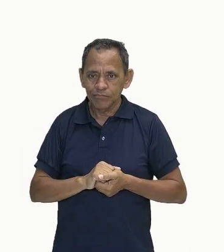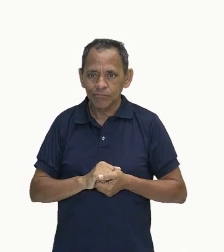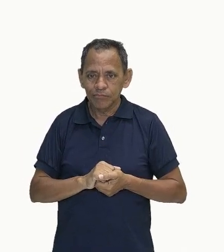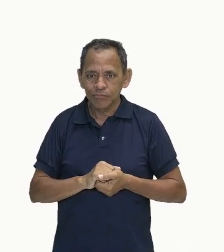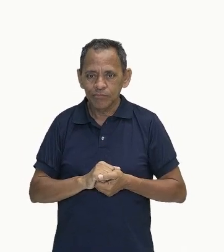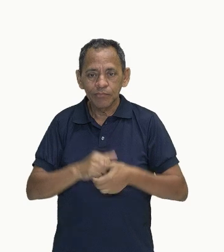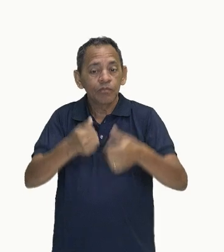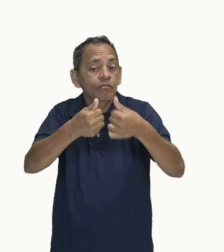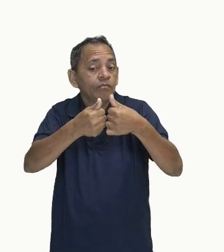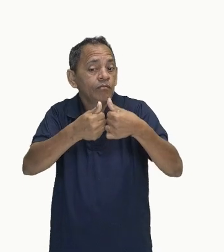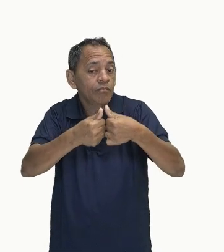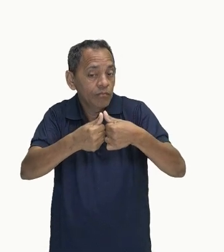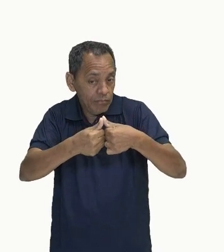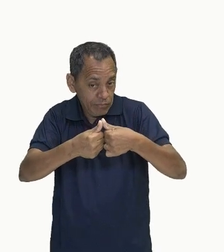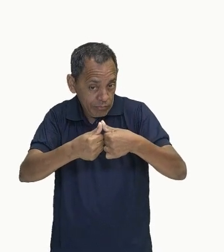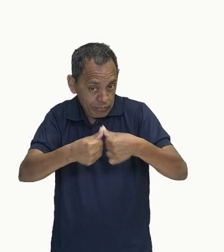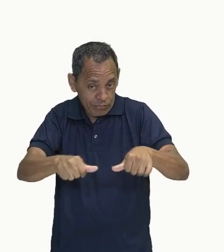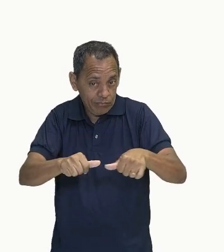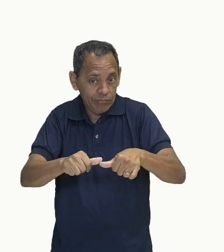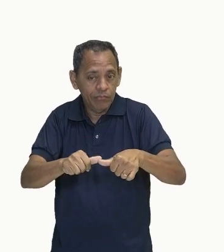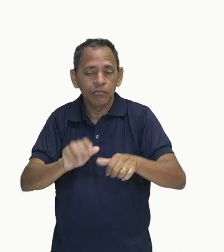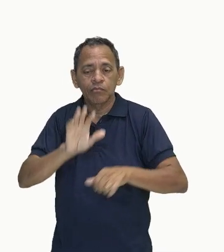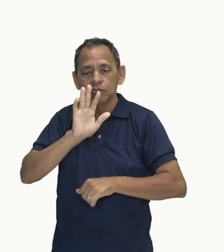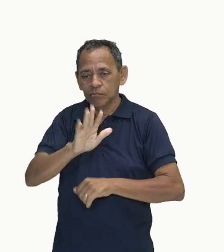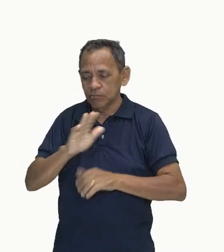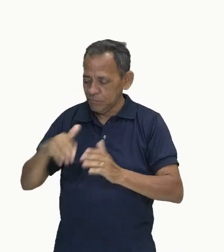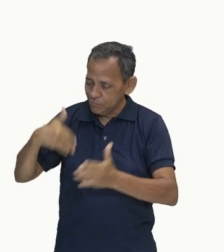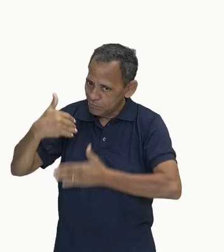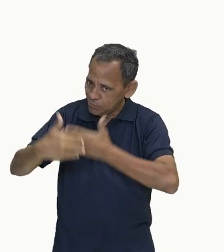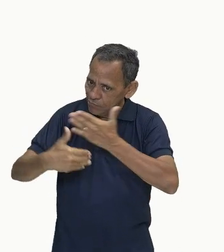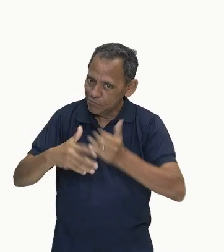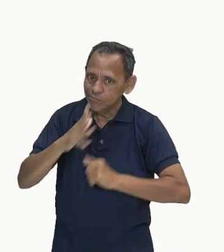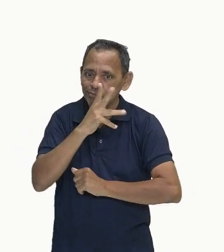fixavam, mas esse processo era um processo lento,